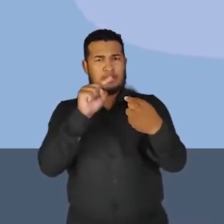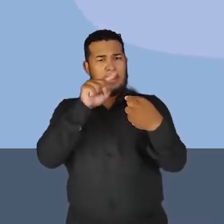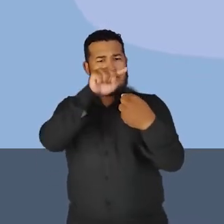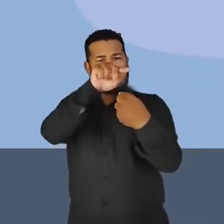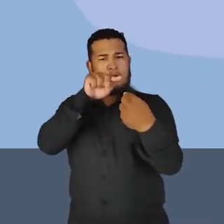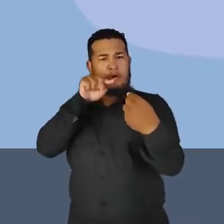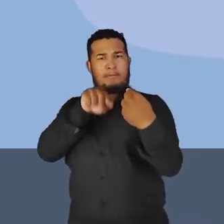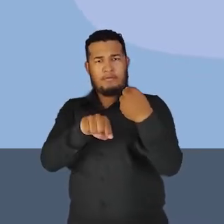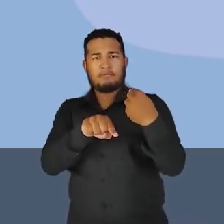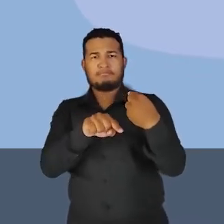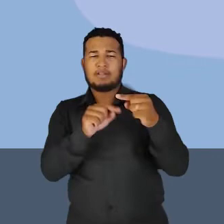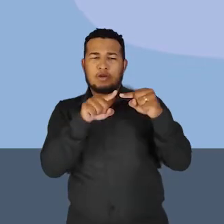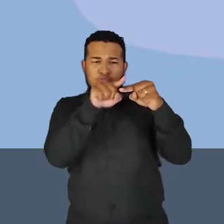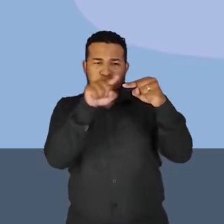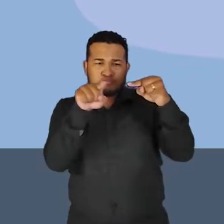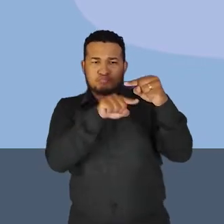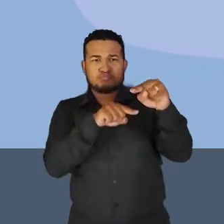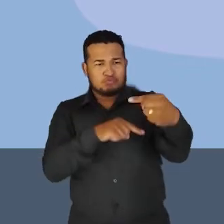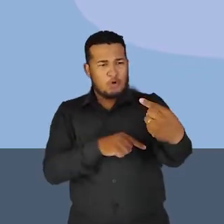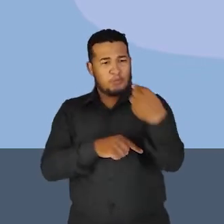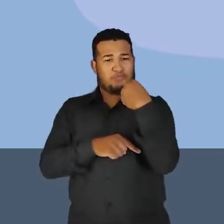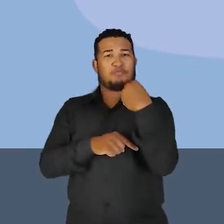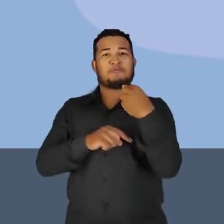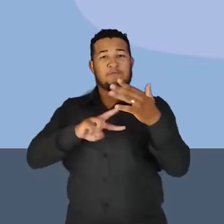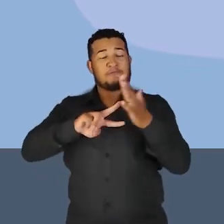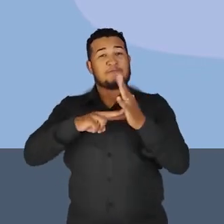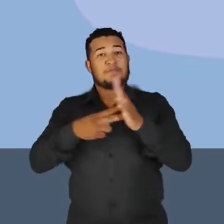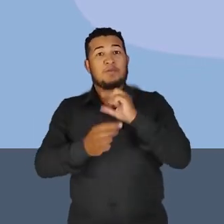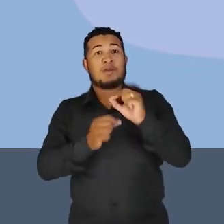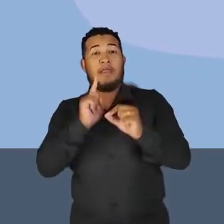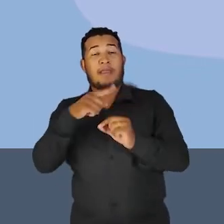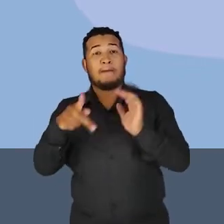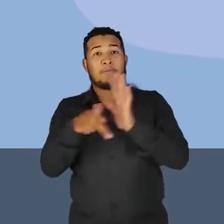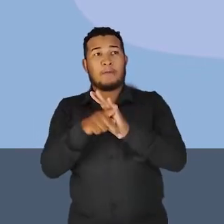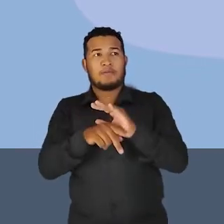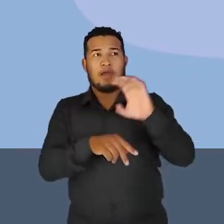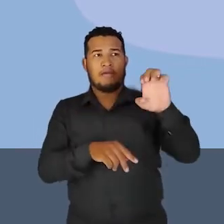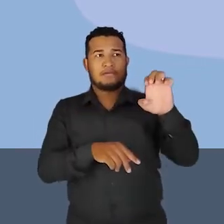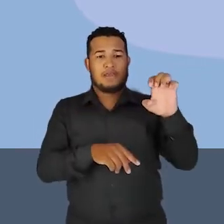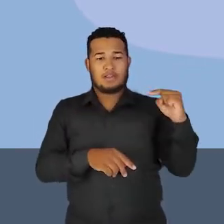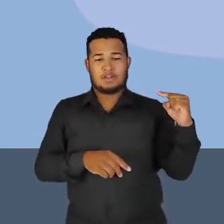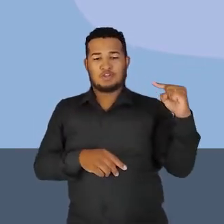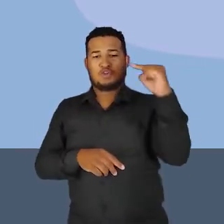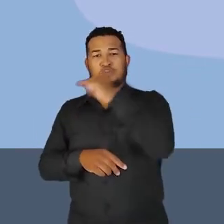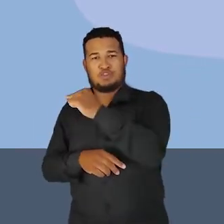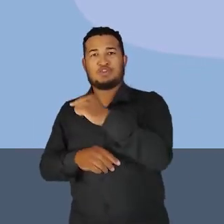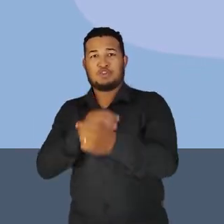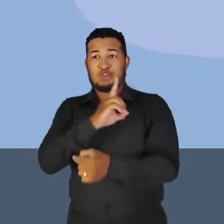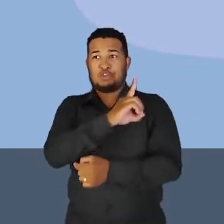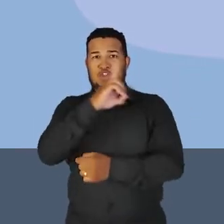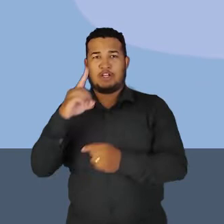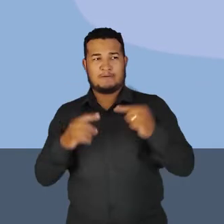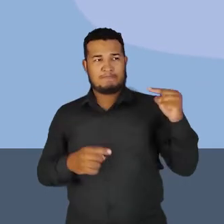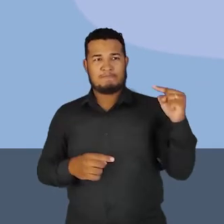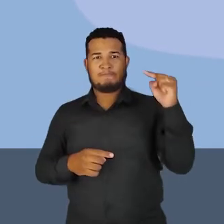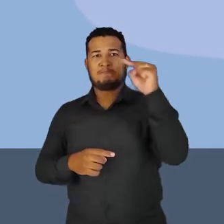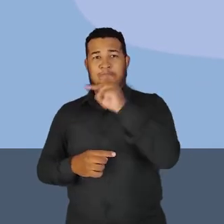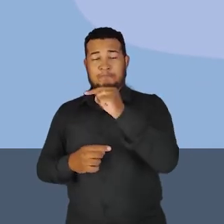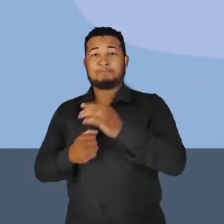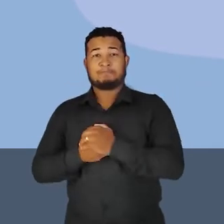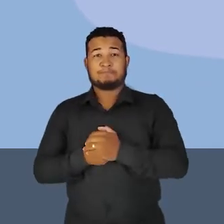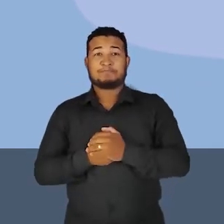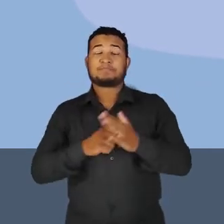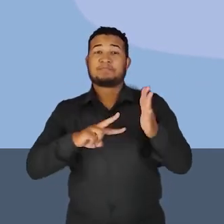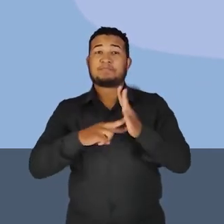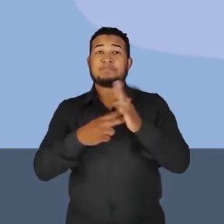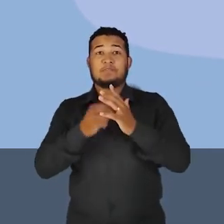Está mostrando para você que esta força está indo da esquerda para a direita. E a